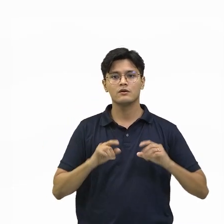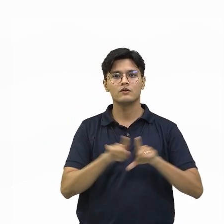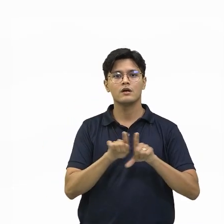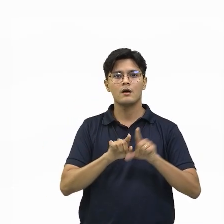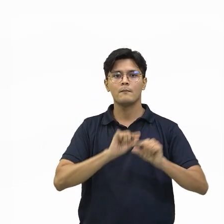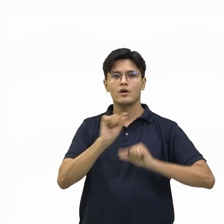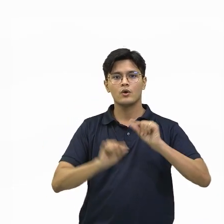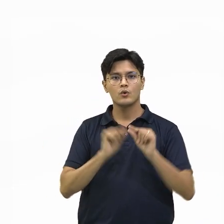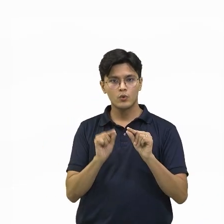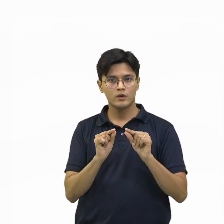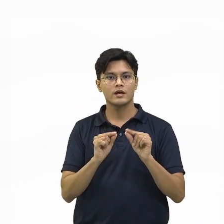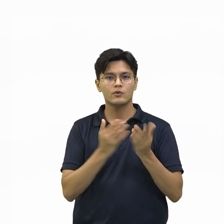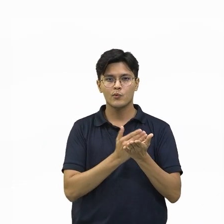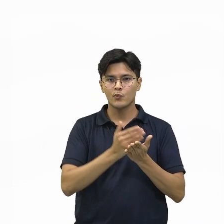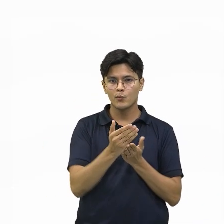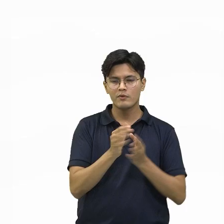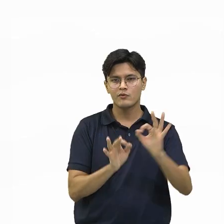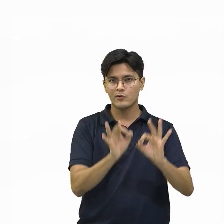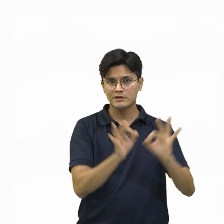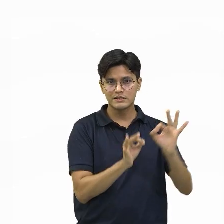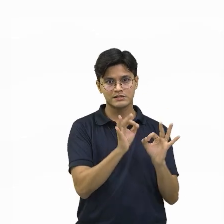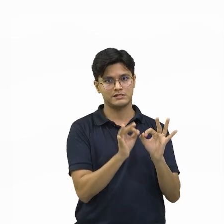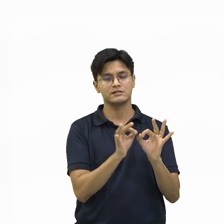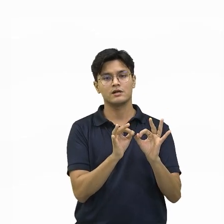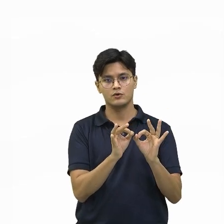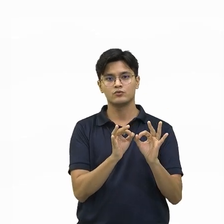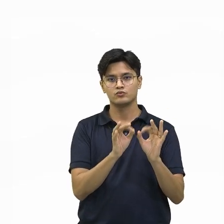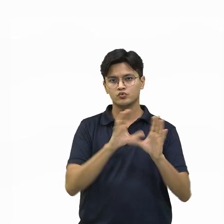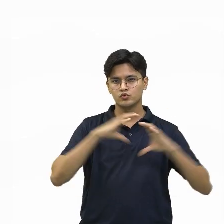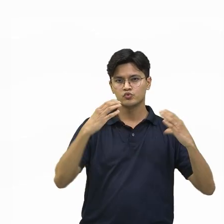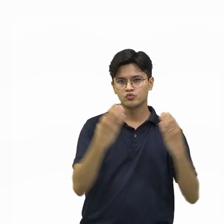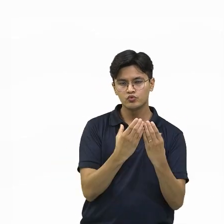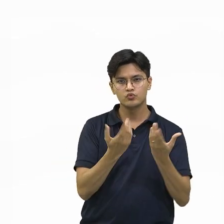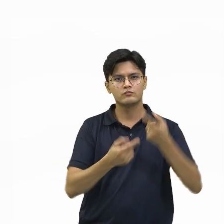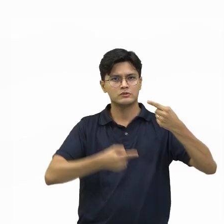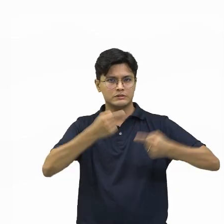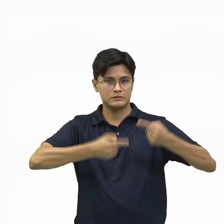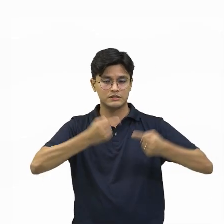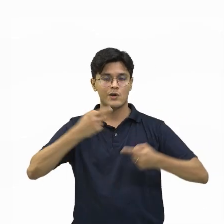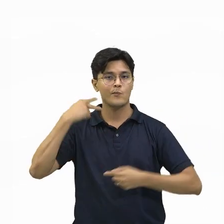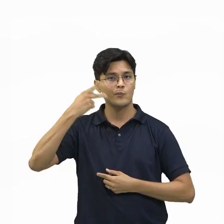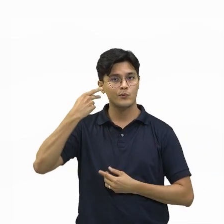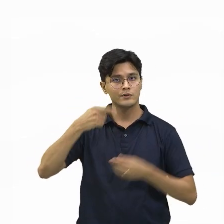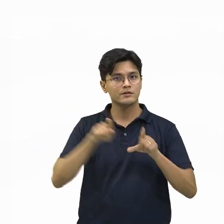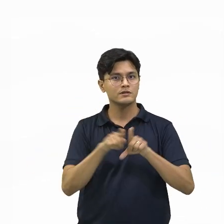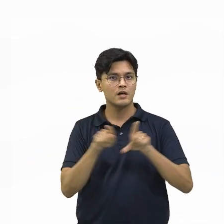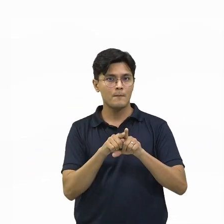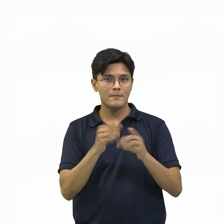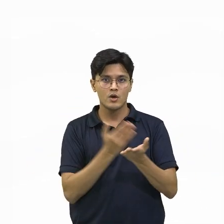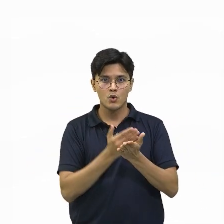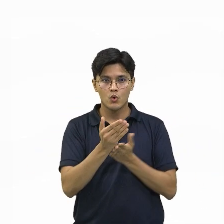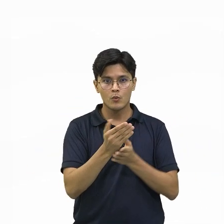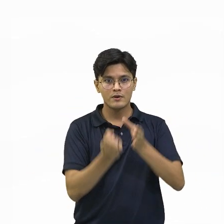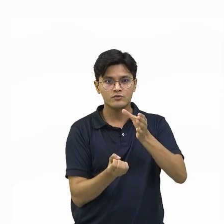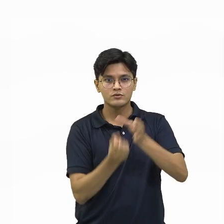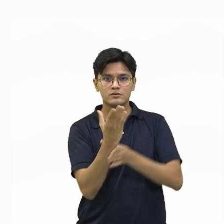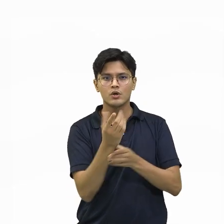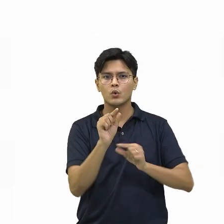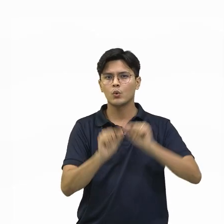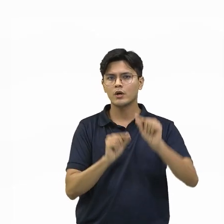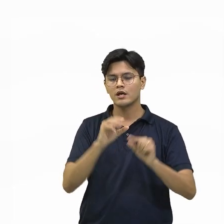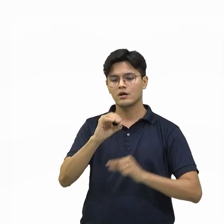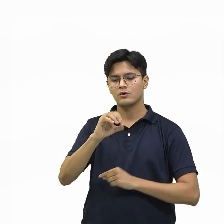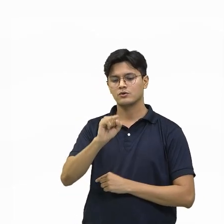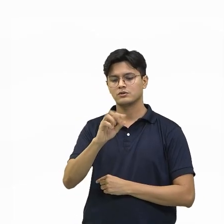discussão e debate e decisões políticas, e a instituição do ostracismo,